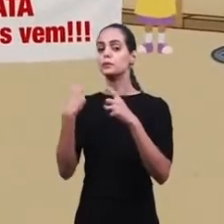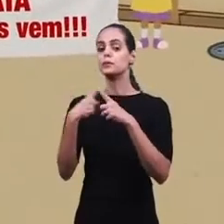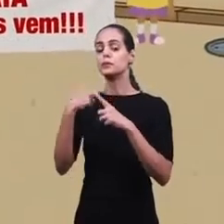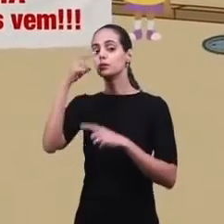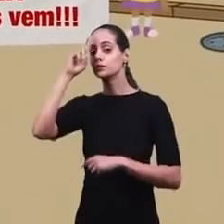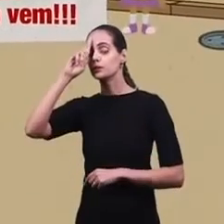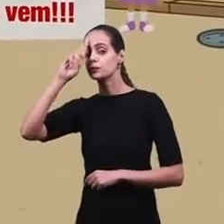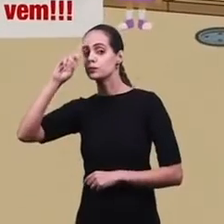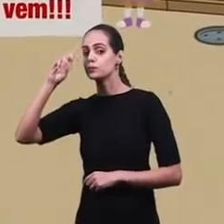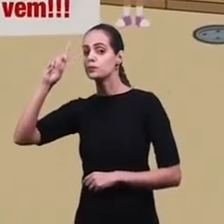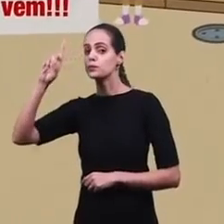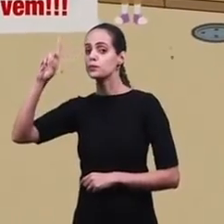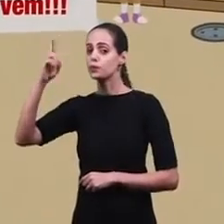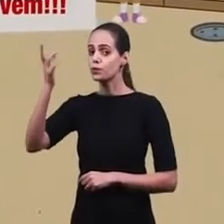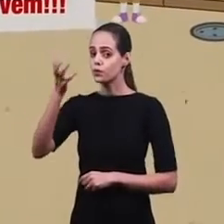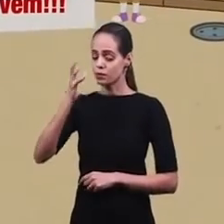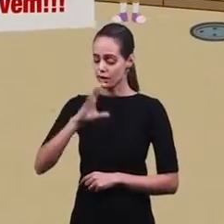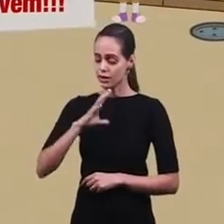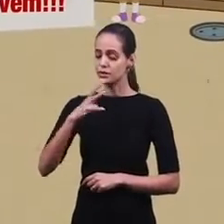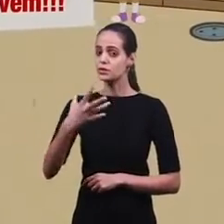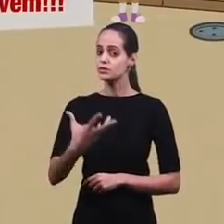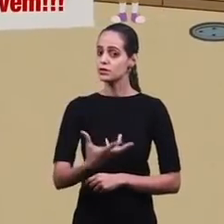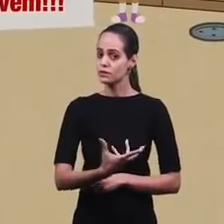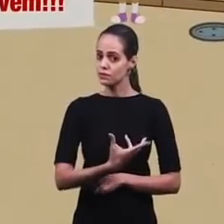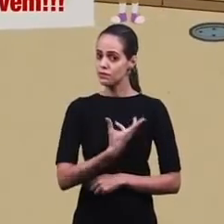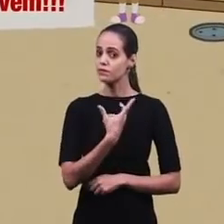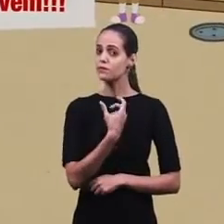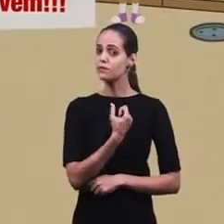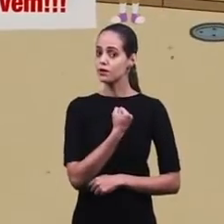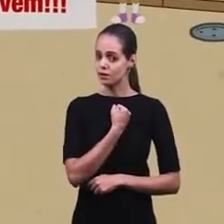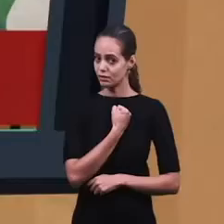invocai-o enquanto está perto.